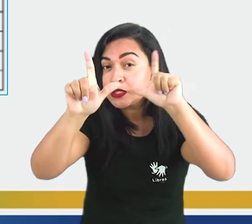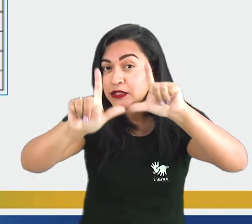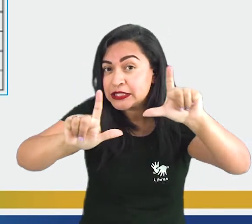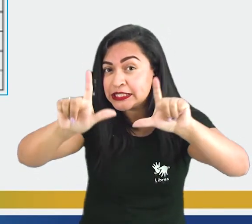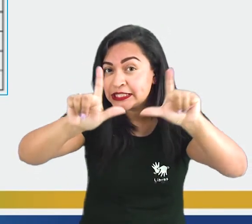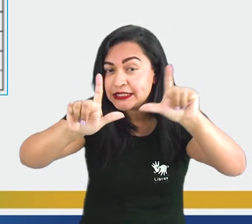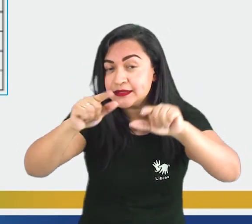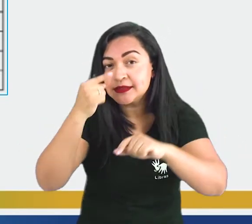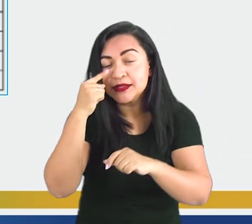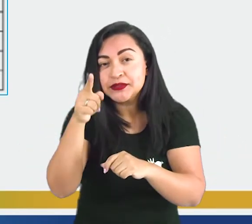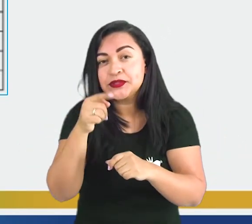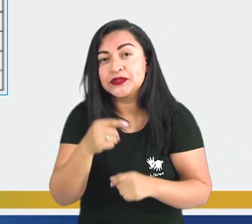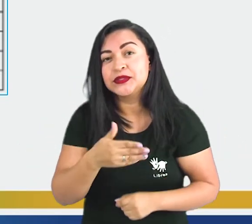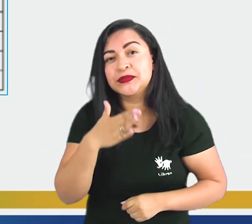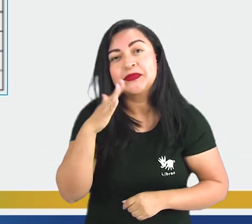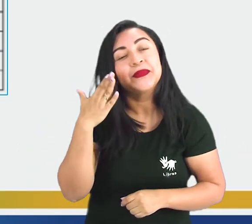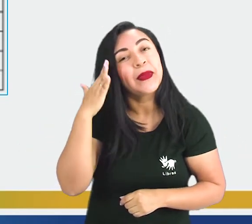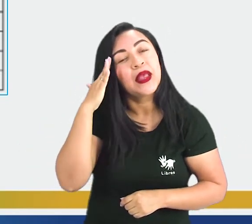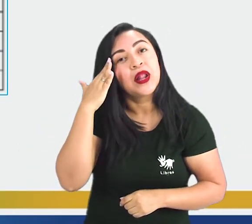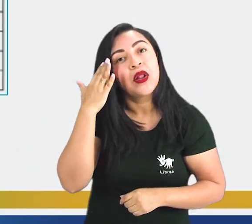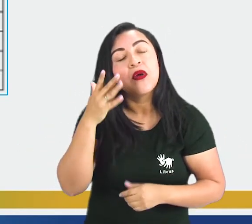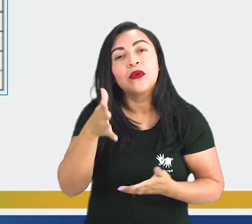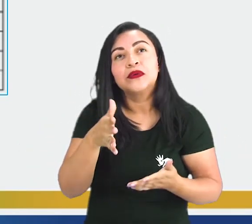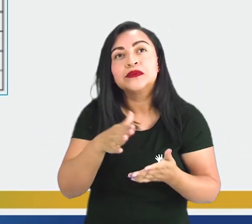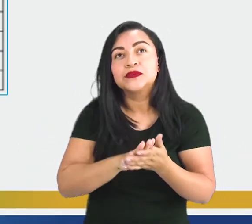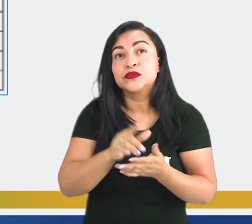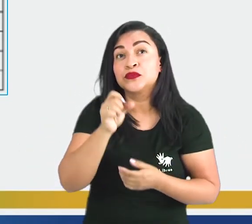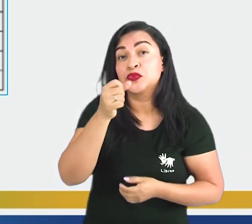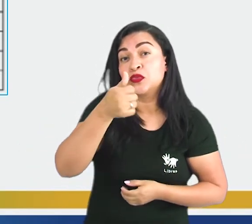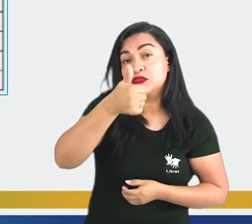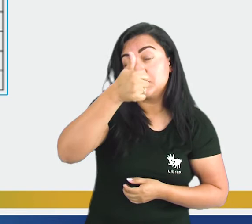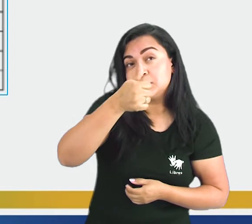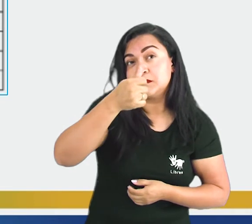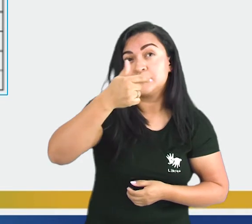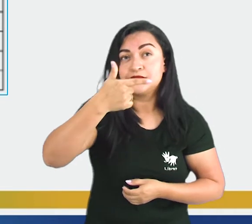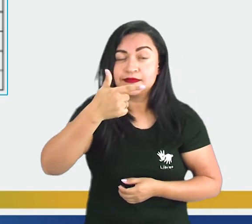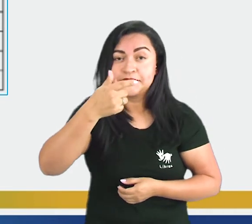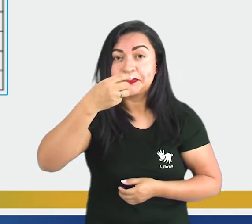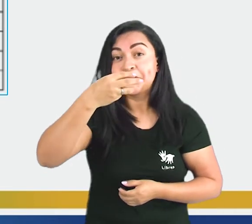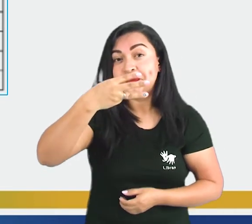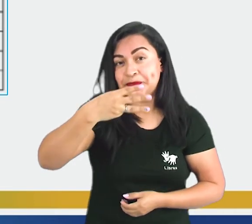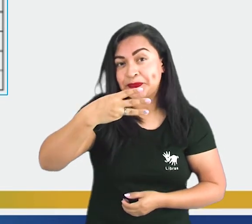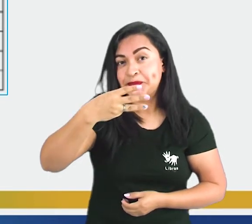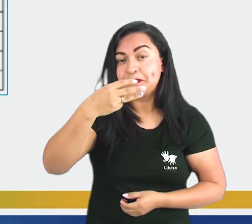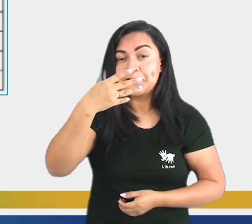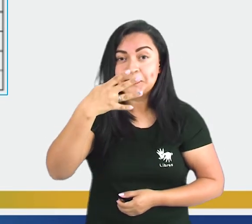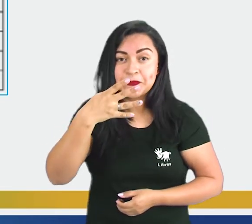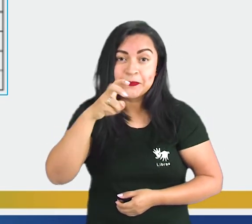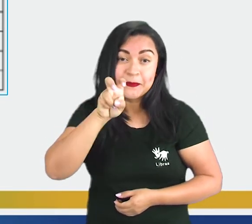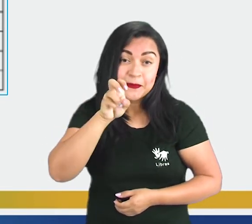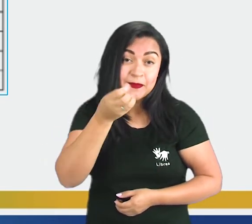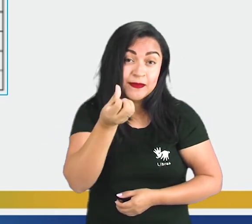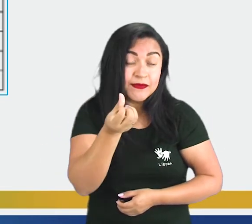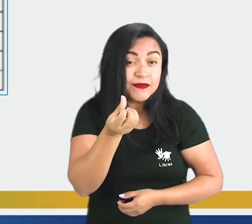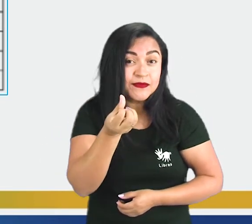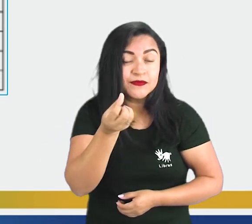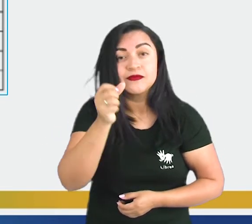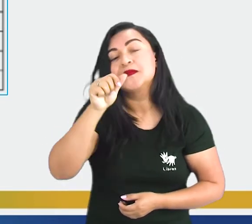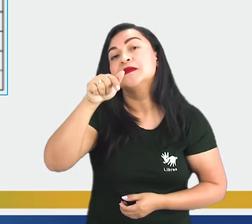identificar melhor. Então, nós temos 1, 2, 3, 4, 5,